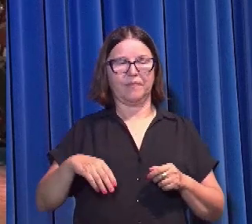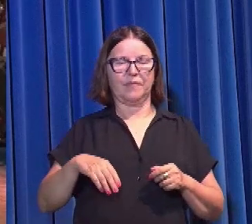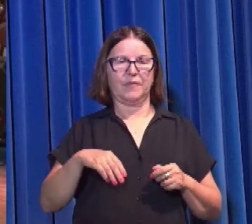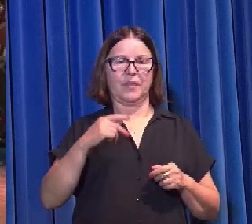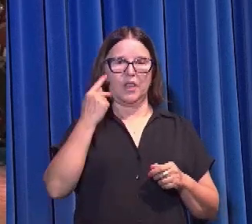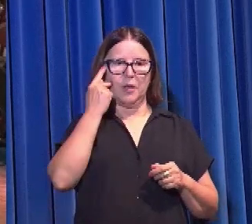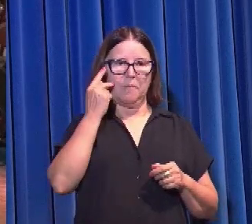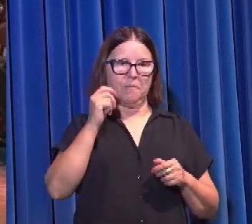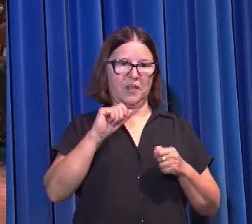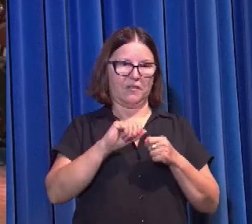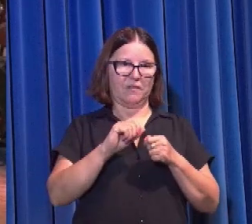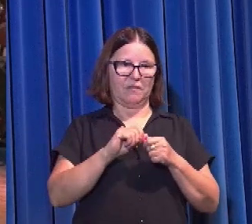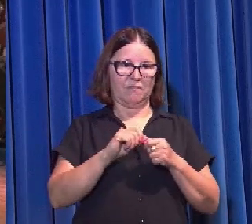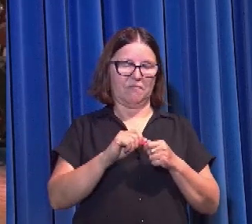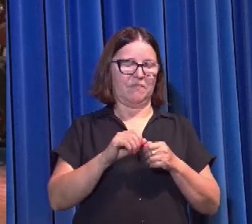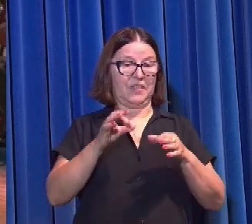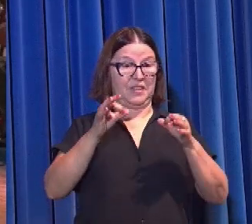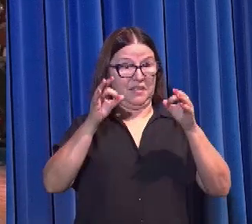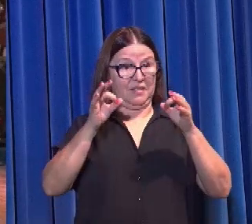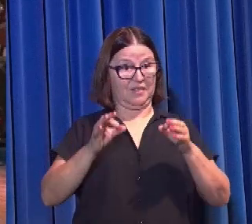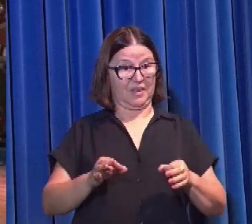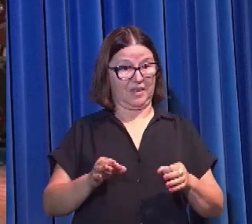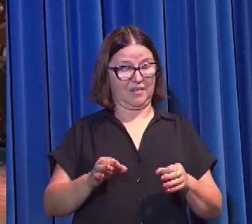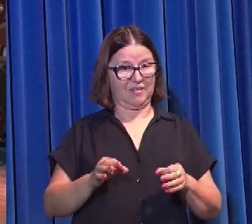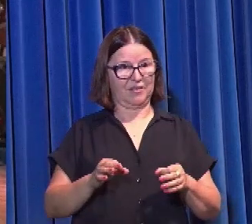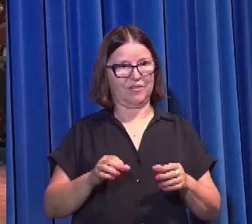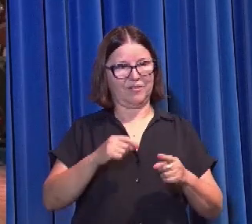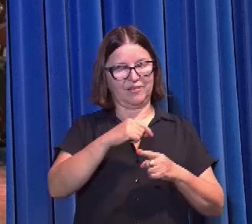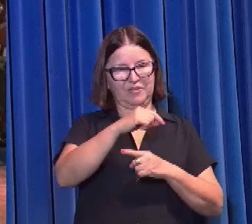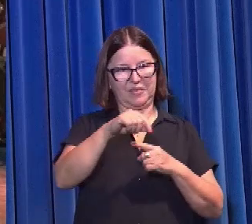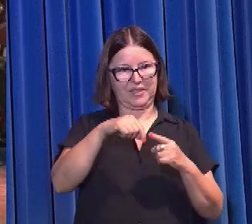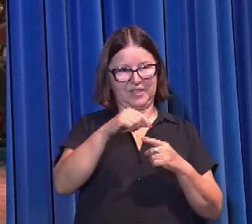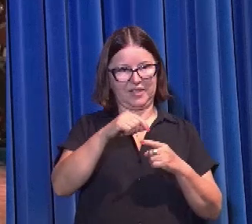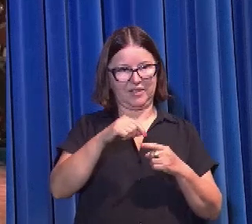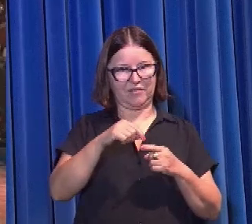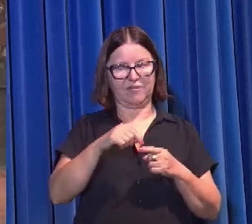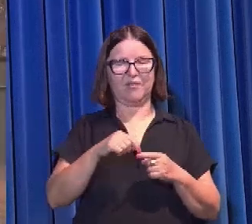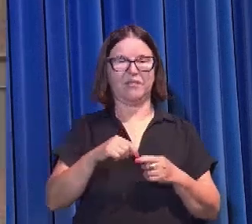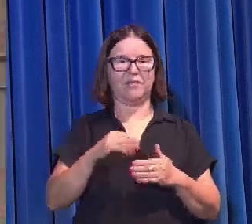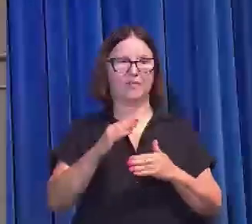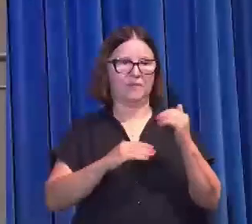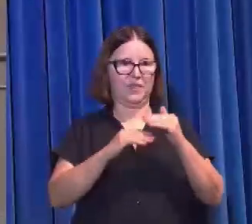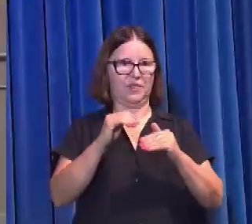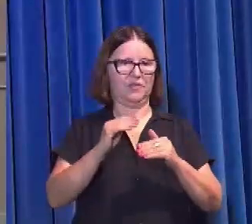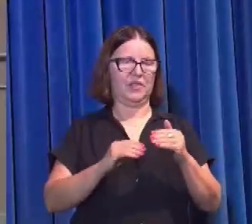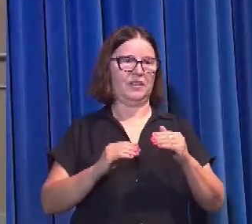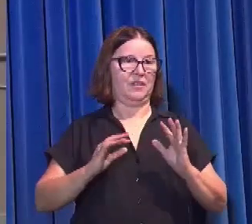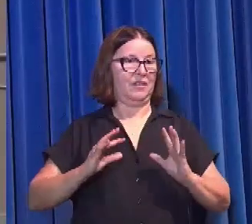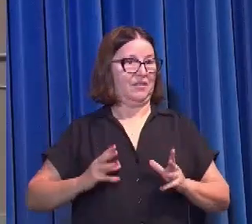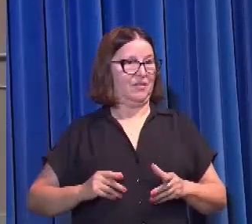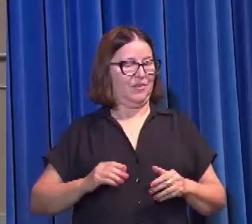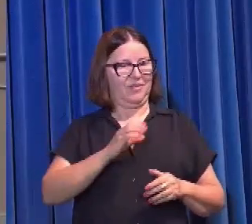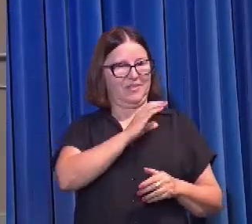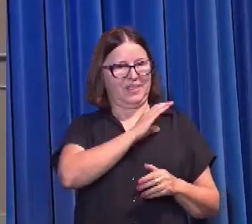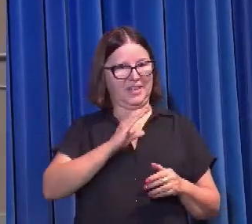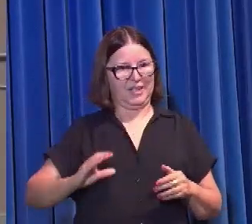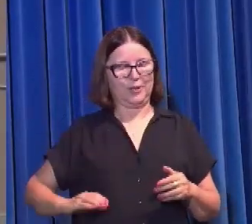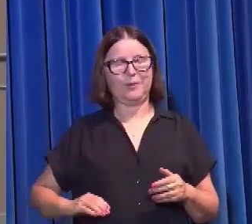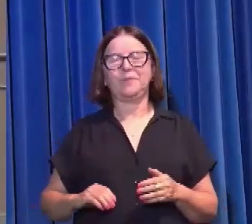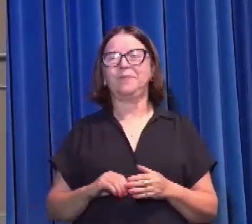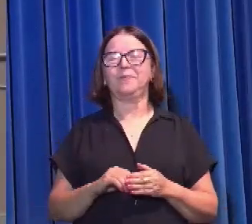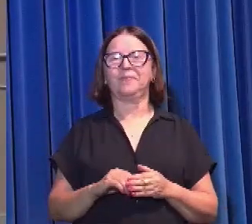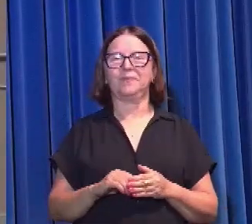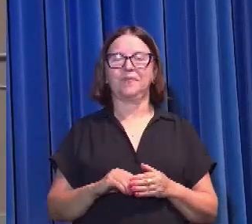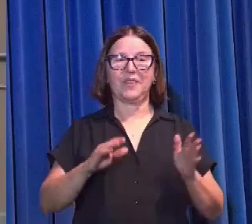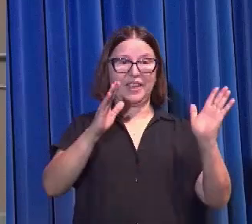desempenho do seu serviço, para a edificação do corpo de Cristo. Ele mesmo concedeu, meus irmãos. Jesus Cristo é quem coloca